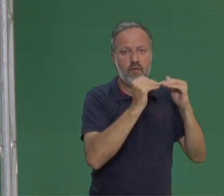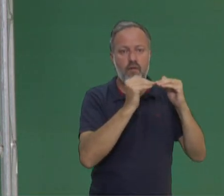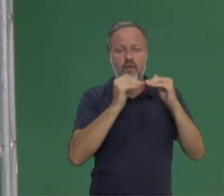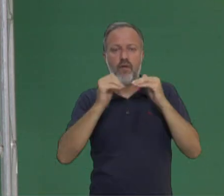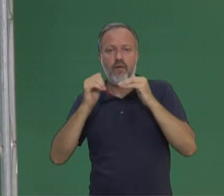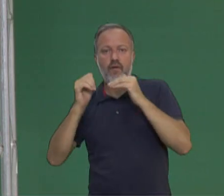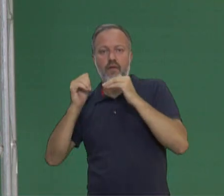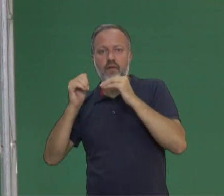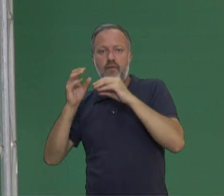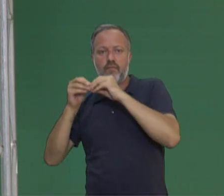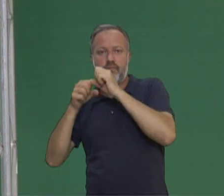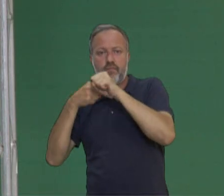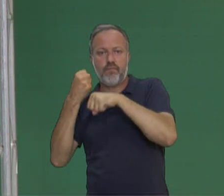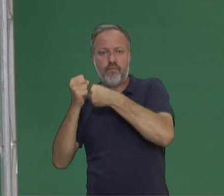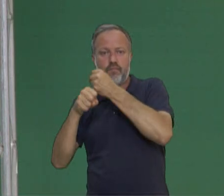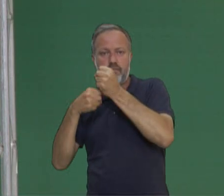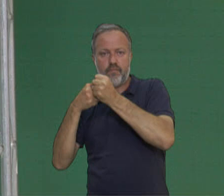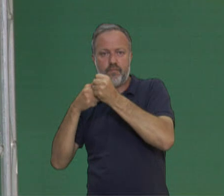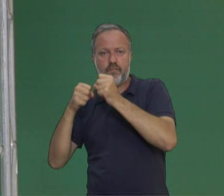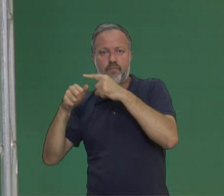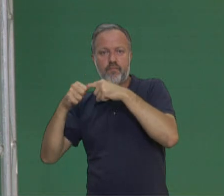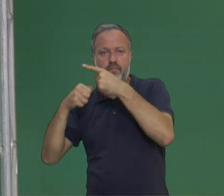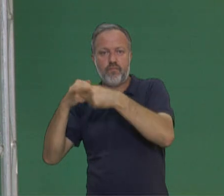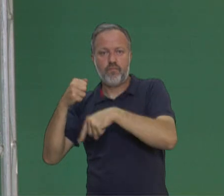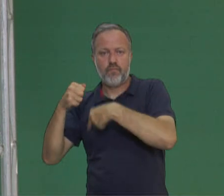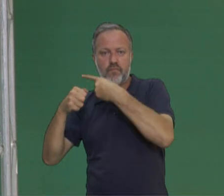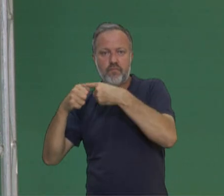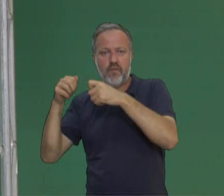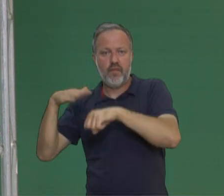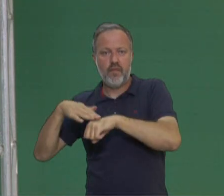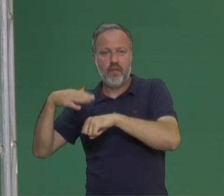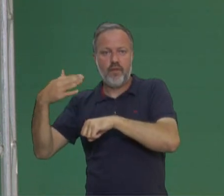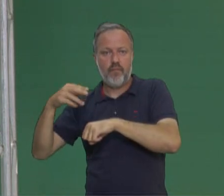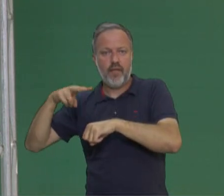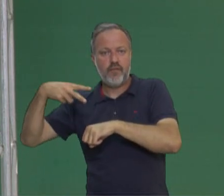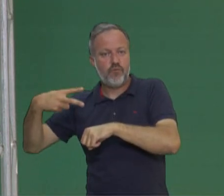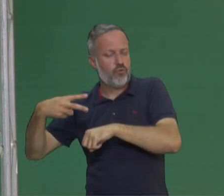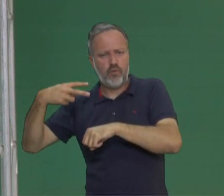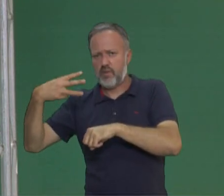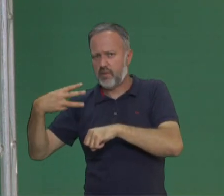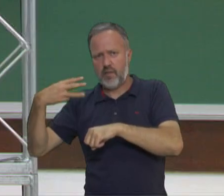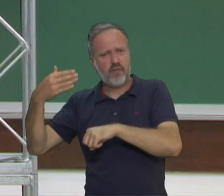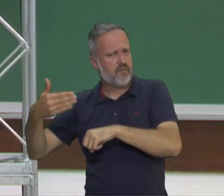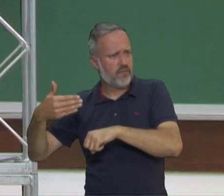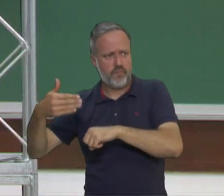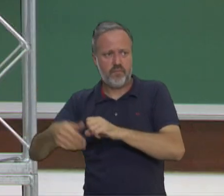de átomo ou mais de um tipo. Combinado? Continuando.